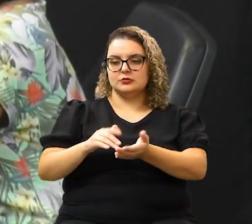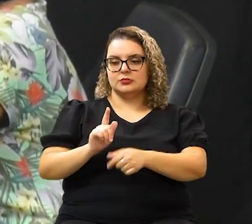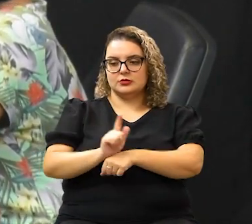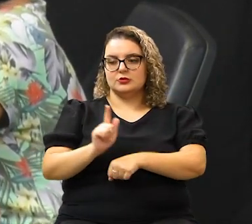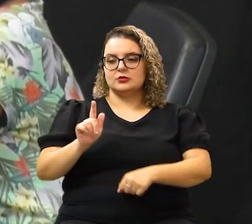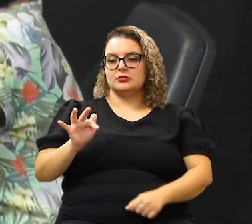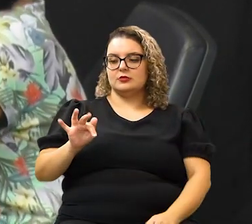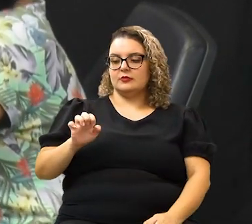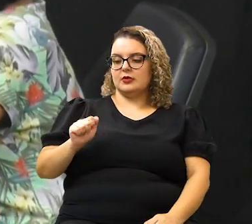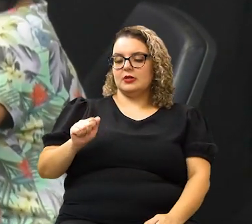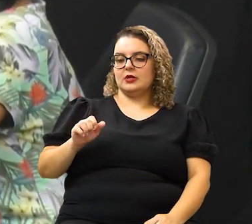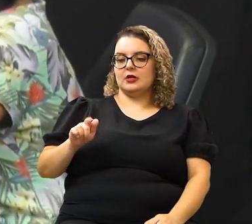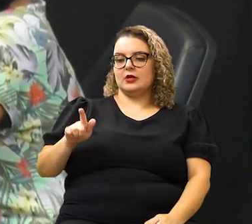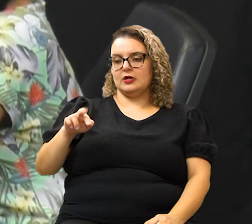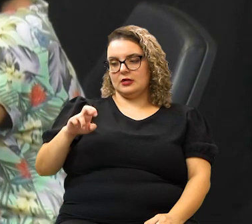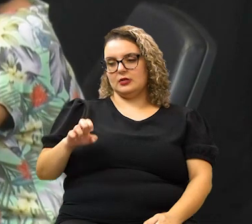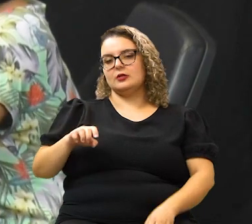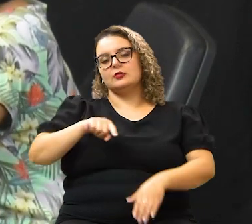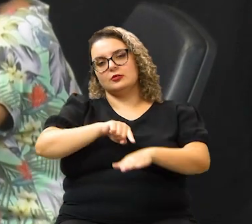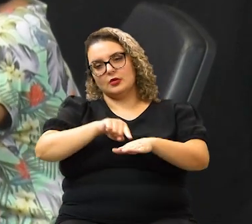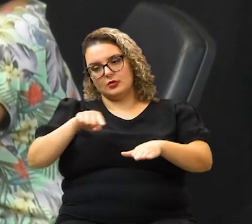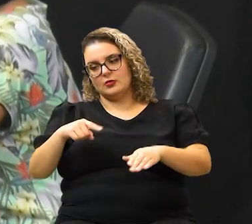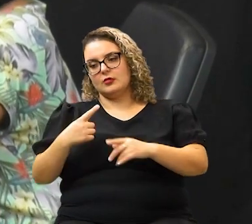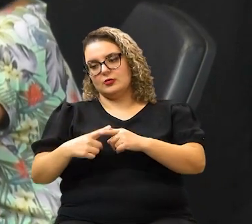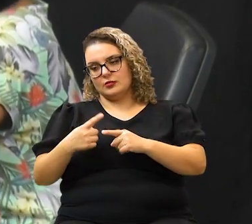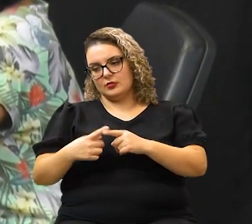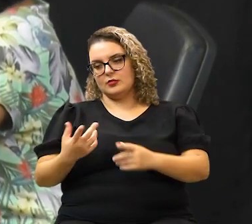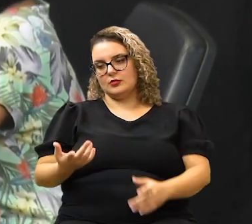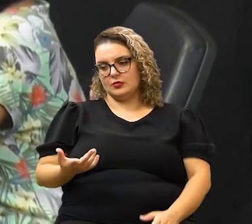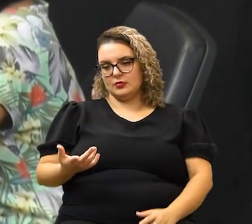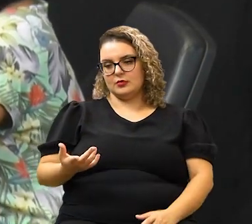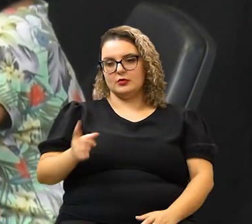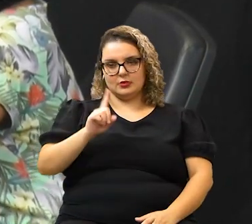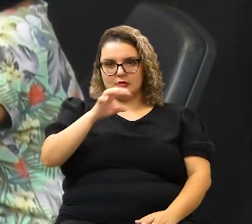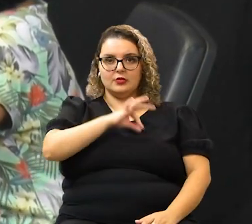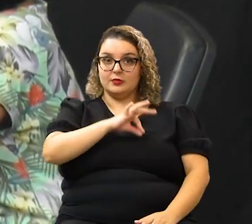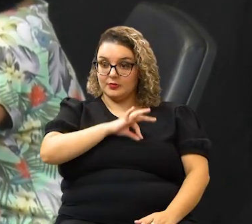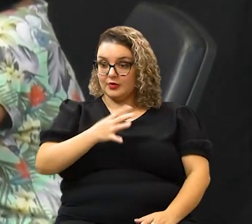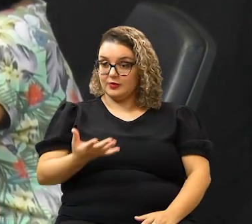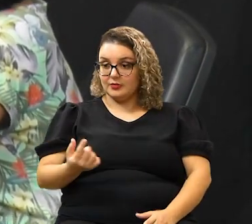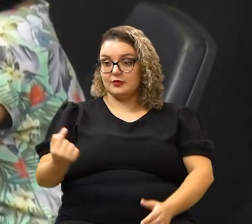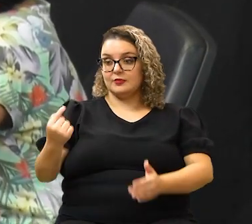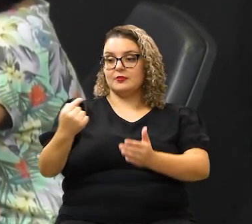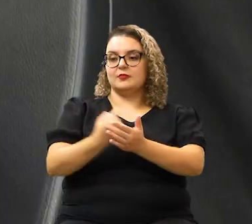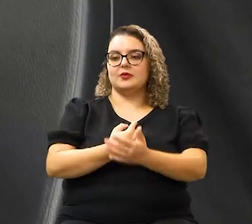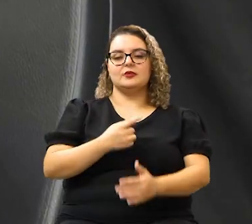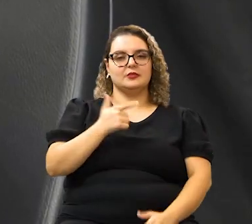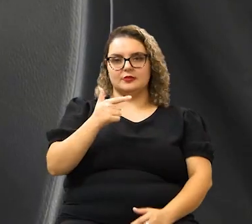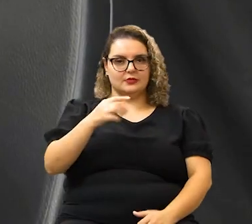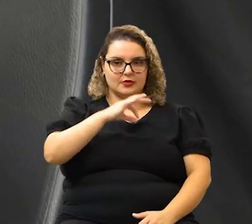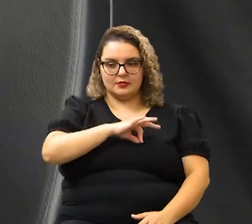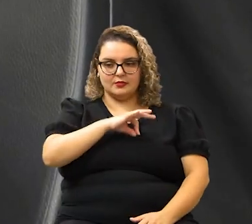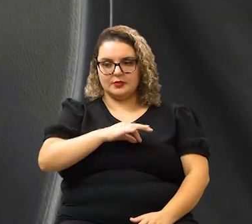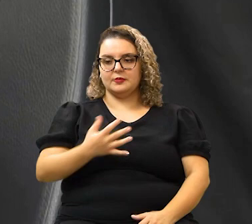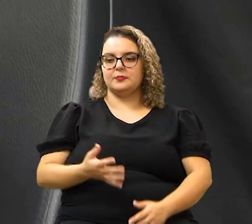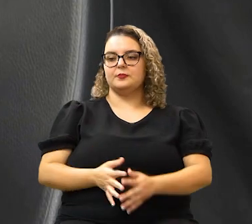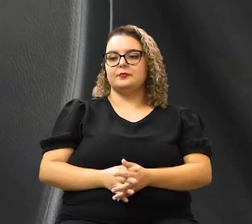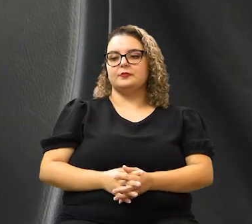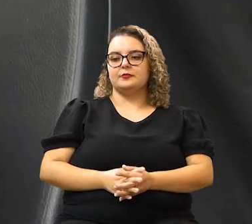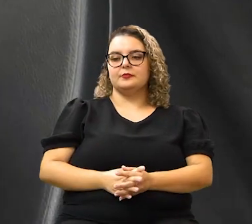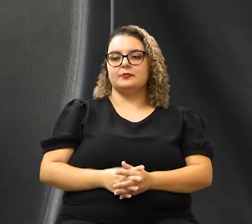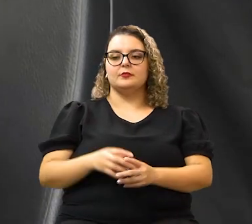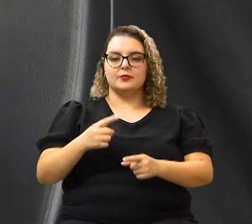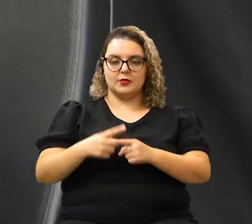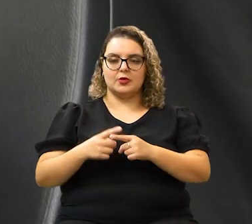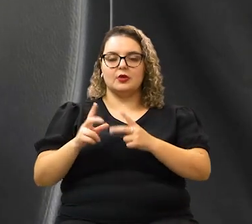afastada, porque afastada sem remuneração, às vezes as pessoas me perguntam isso. Estou afastada sem remuneração, porque estou como vereadora. Quando terminar